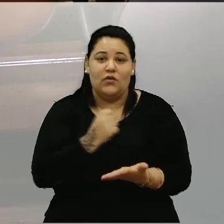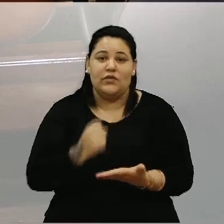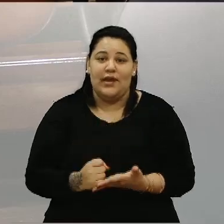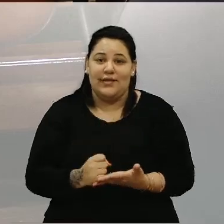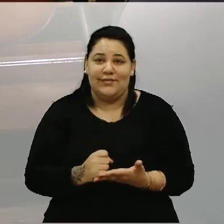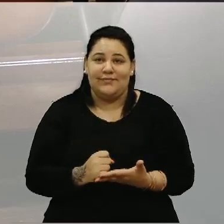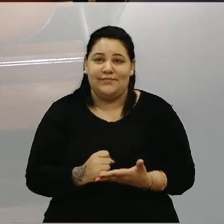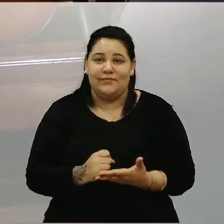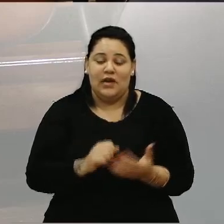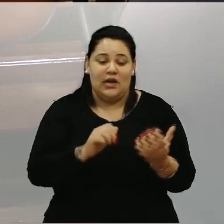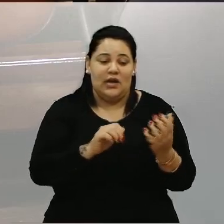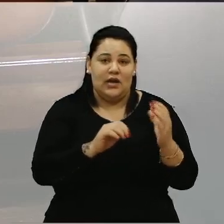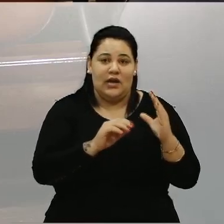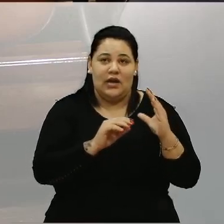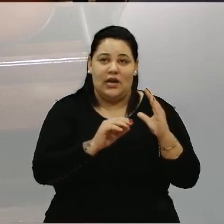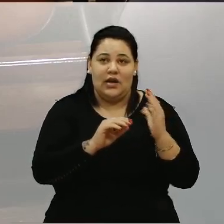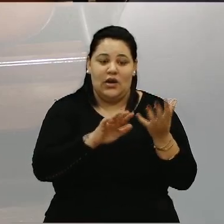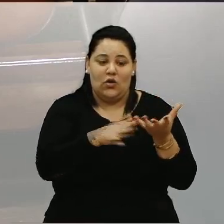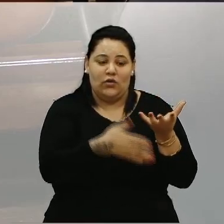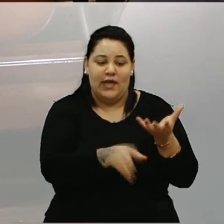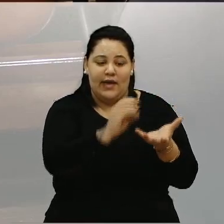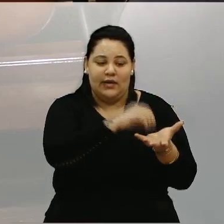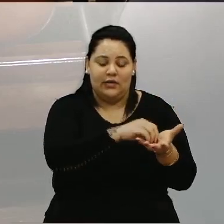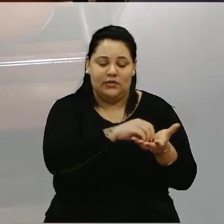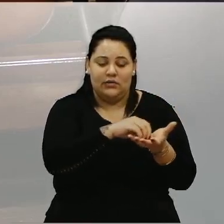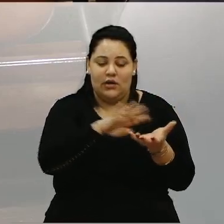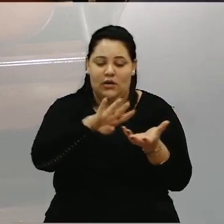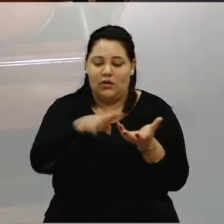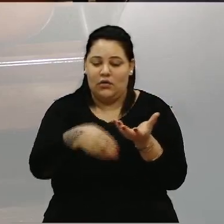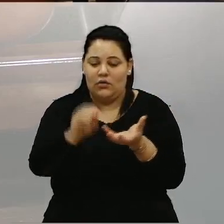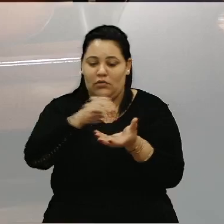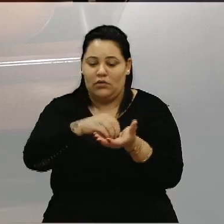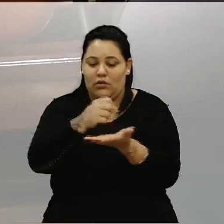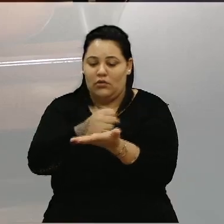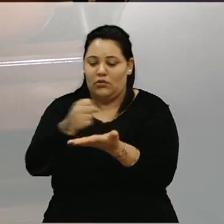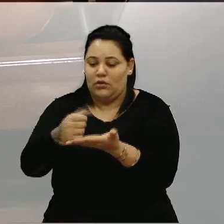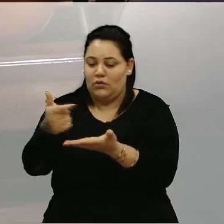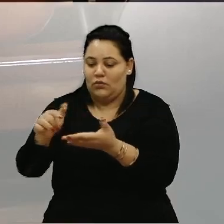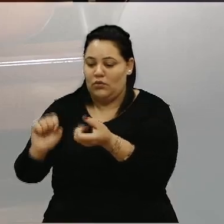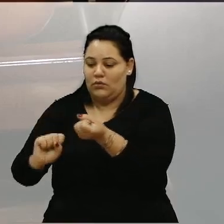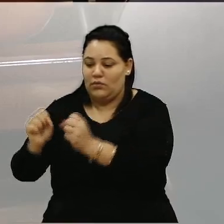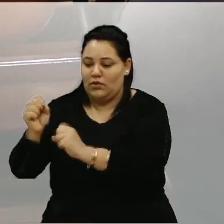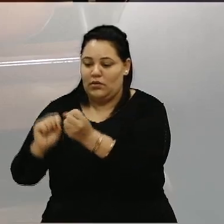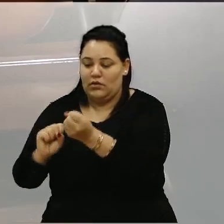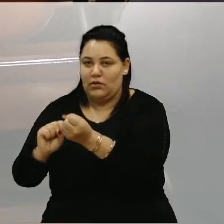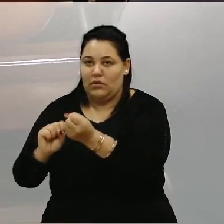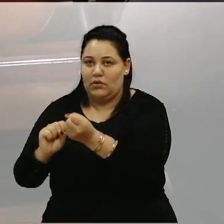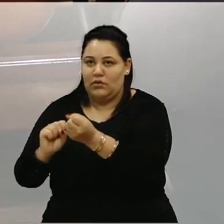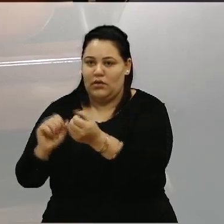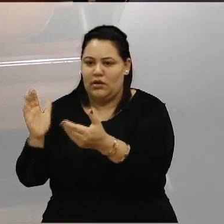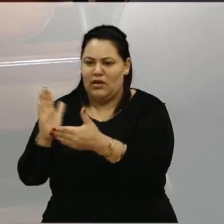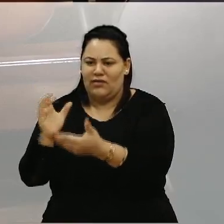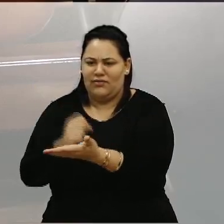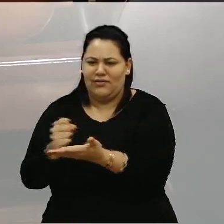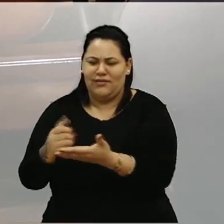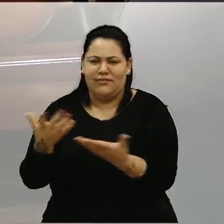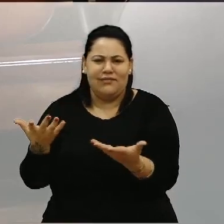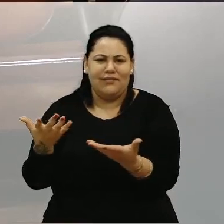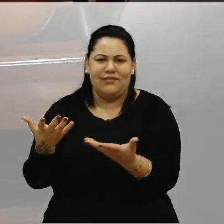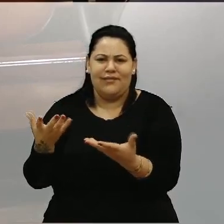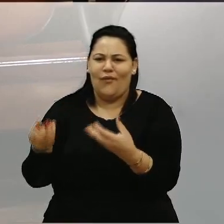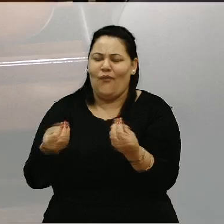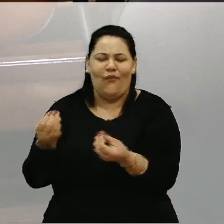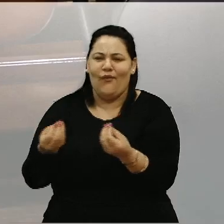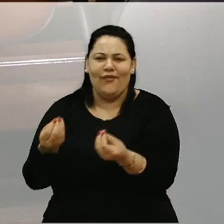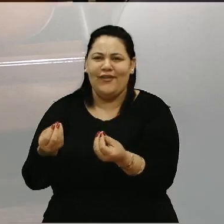Codeca contrata uma outra empresa, para outra empresa poder até contratar... Já pensou quando vai ser terminado